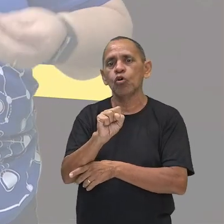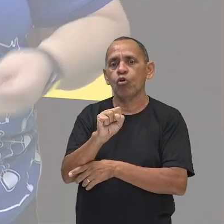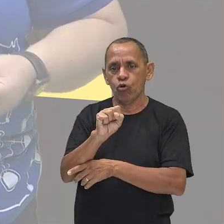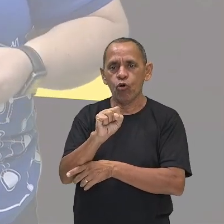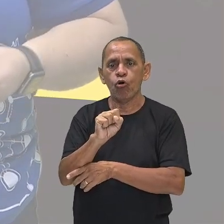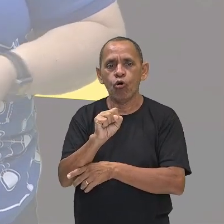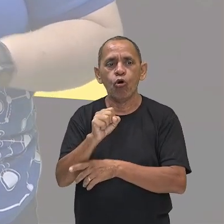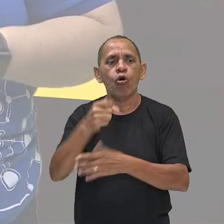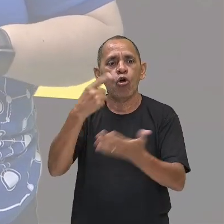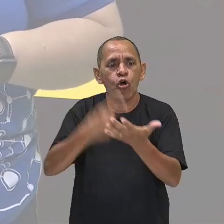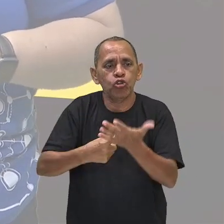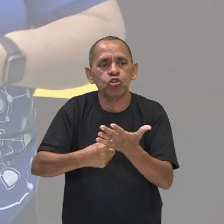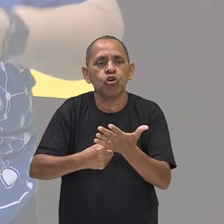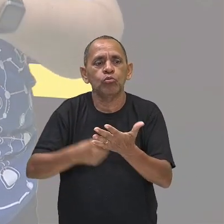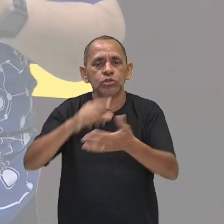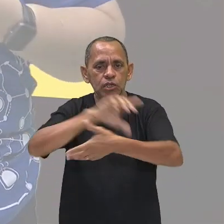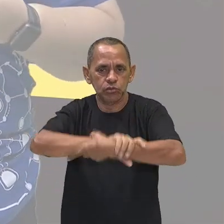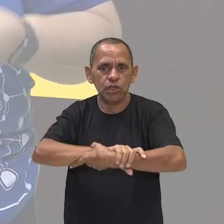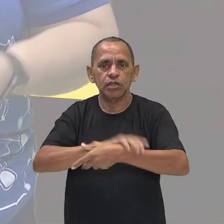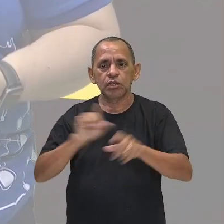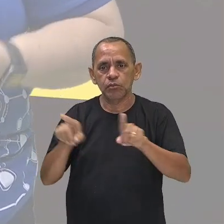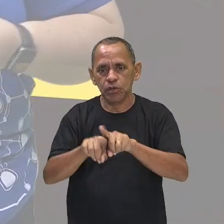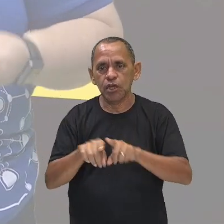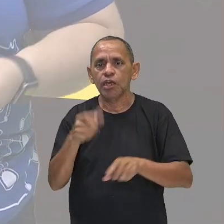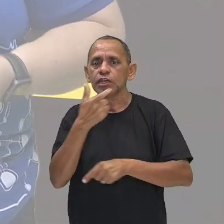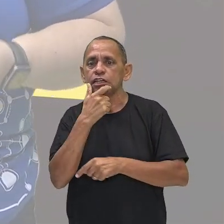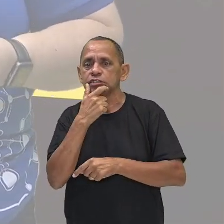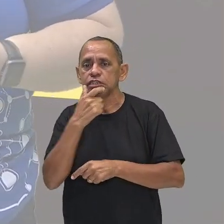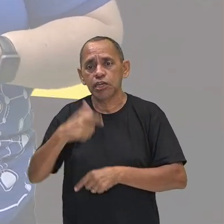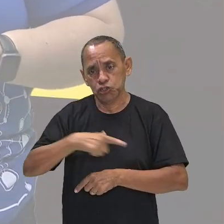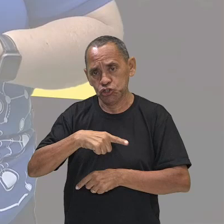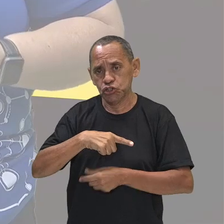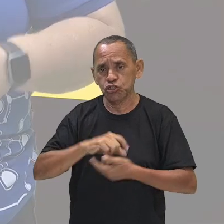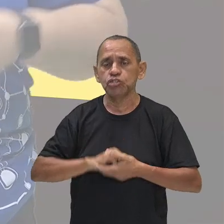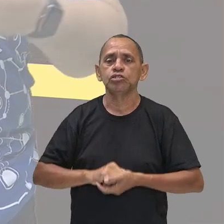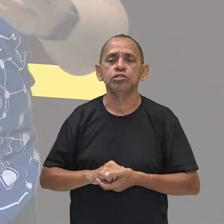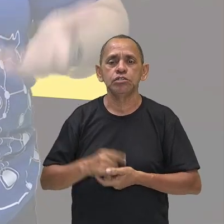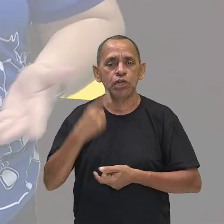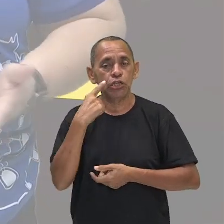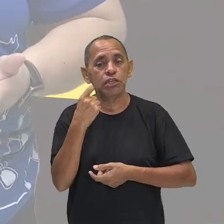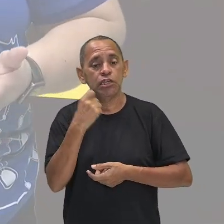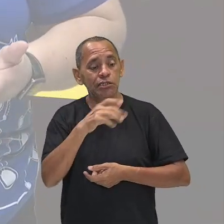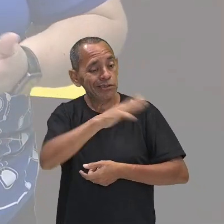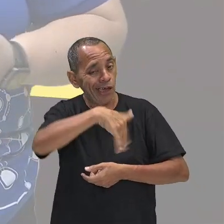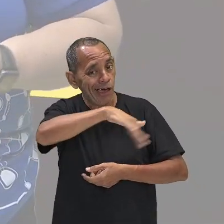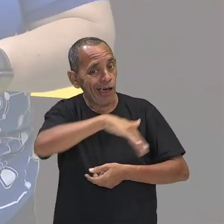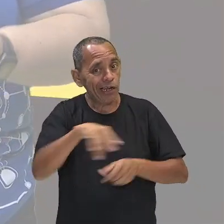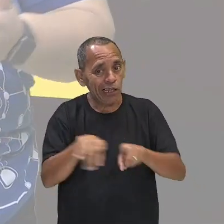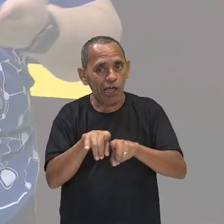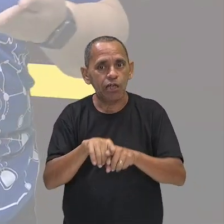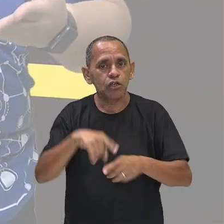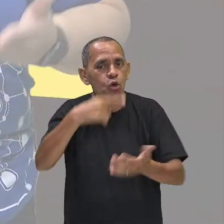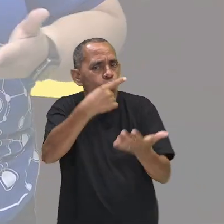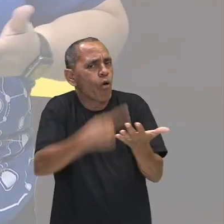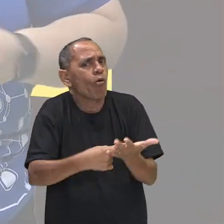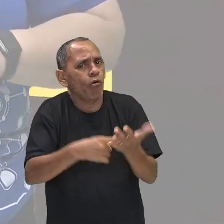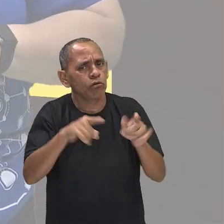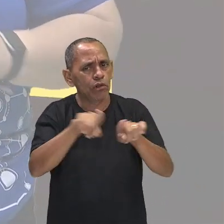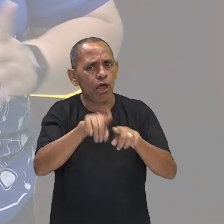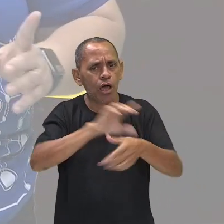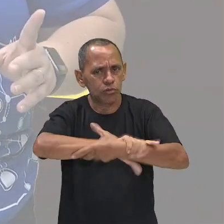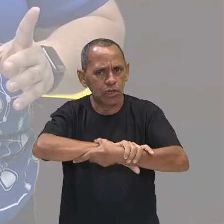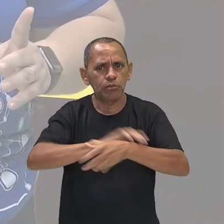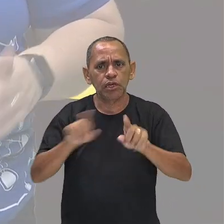foi intermediado pela Inglaterra, que tinha interesses econômicos na região. O acordo estabeleceu, então, que a